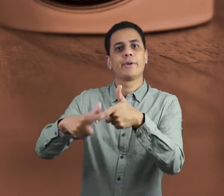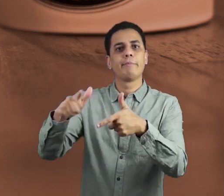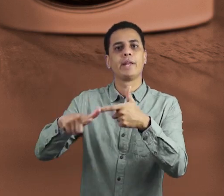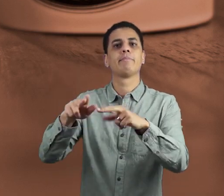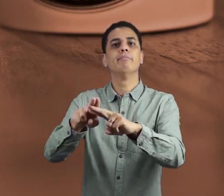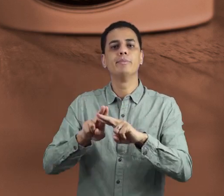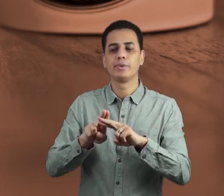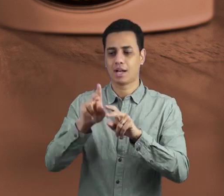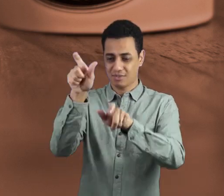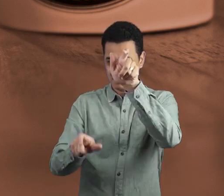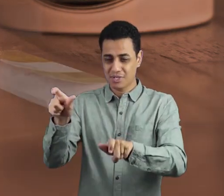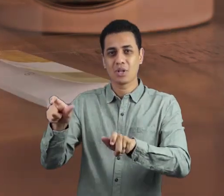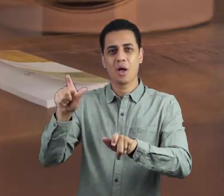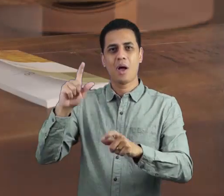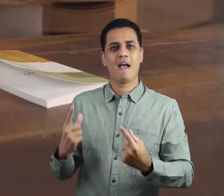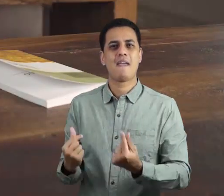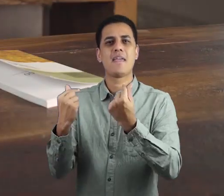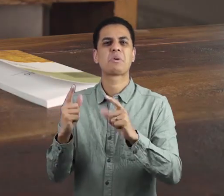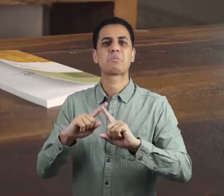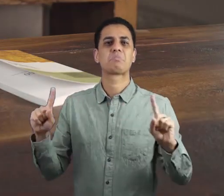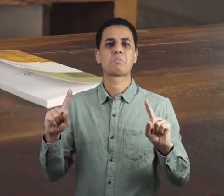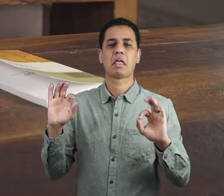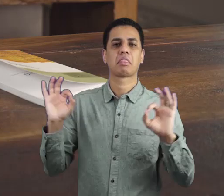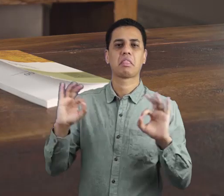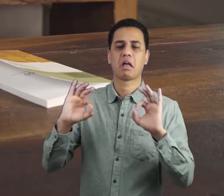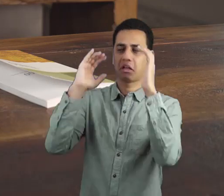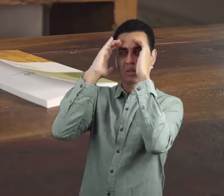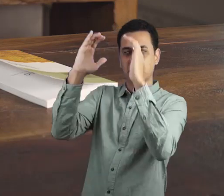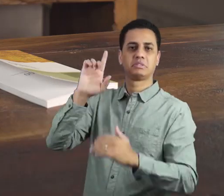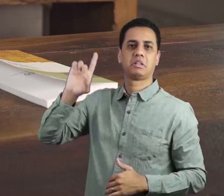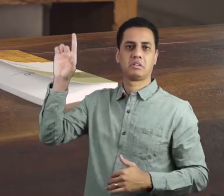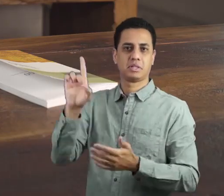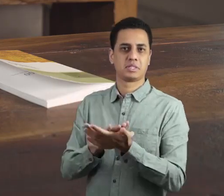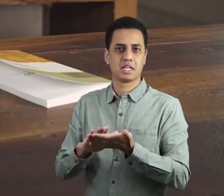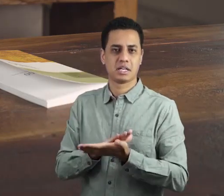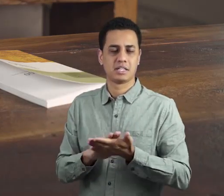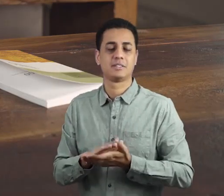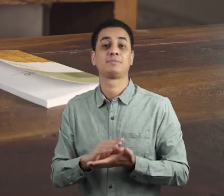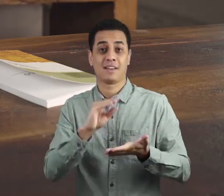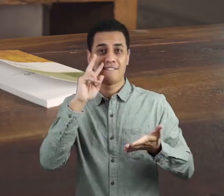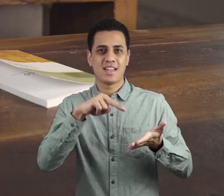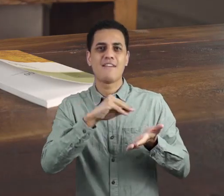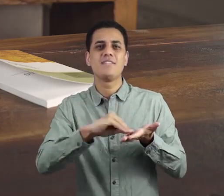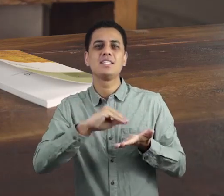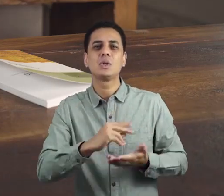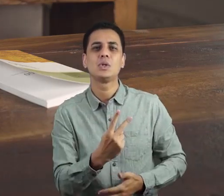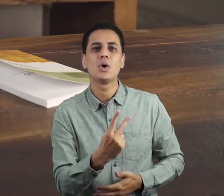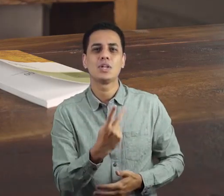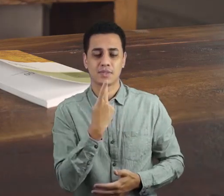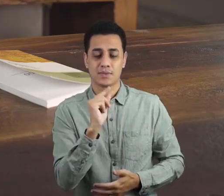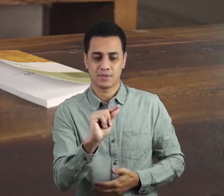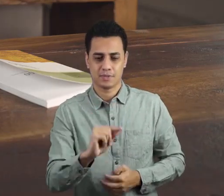profundo, corroeram suas roupas. Aqui ele está falando claramente da avareza daqueles ricos, porque